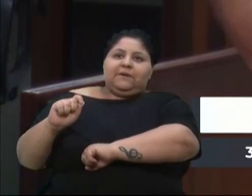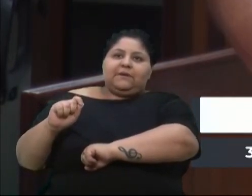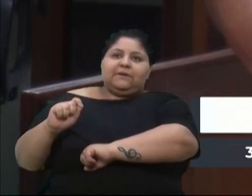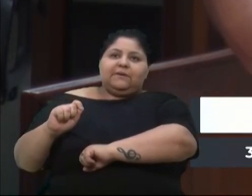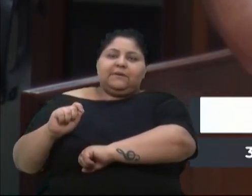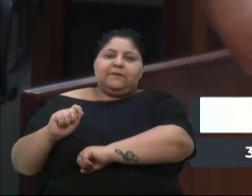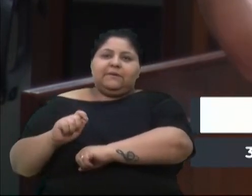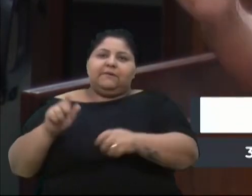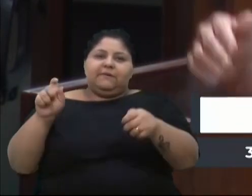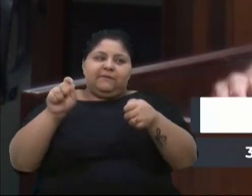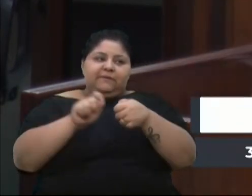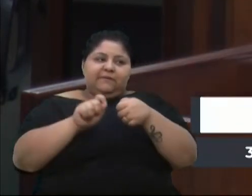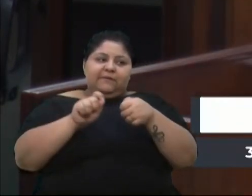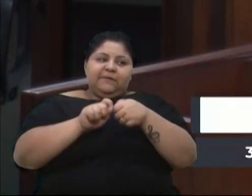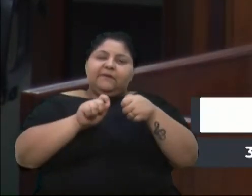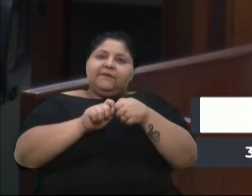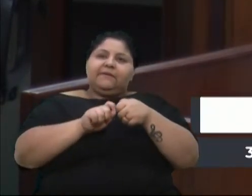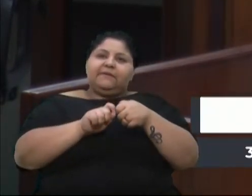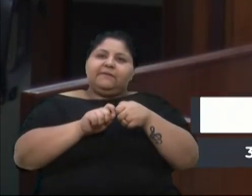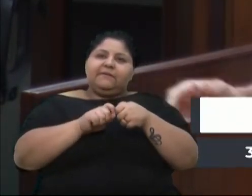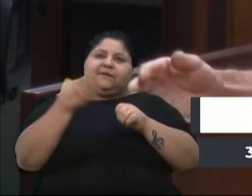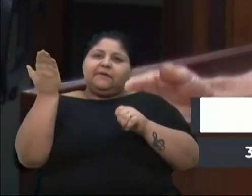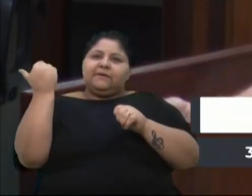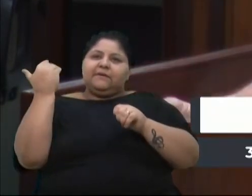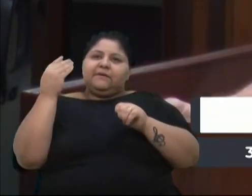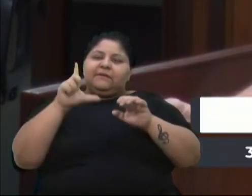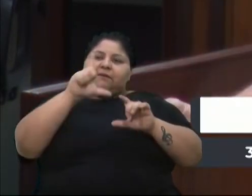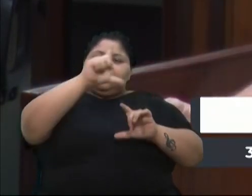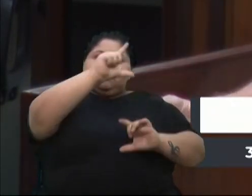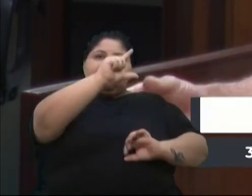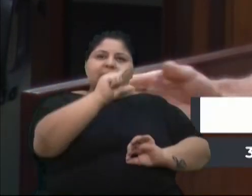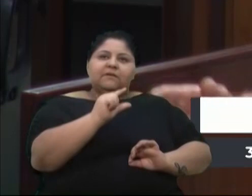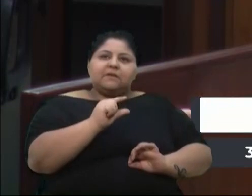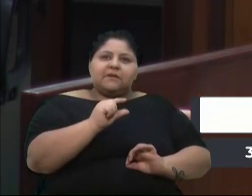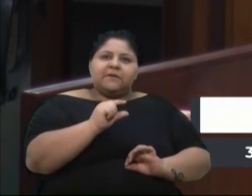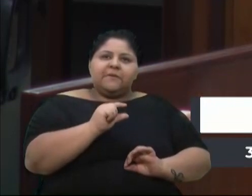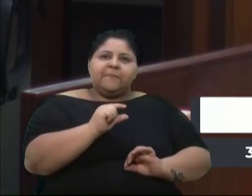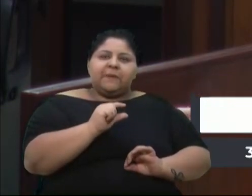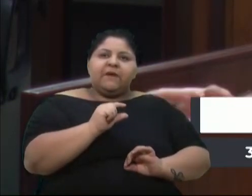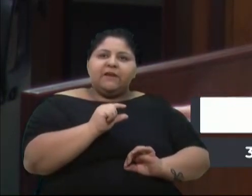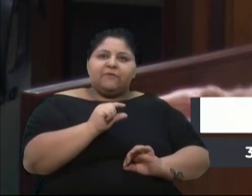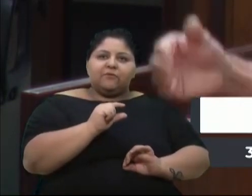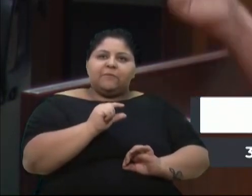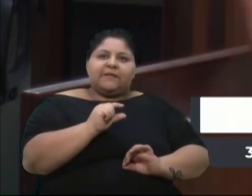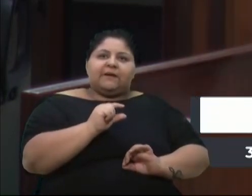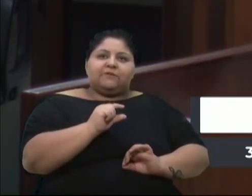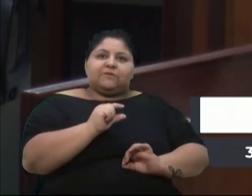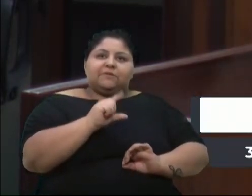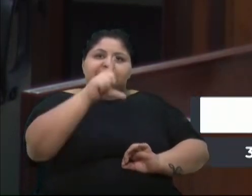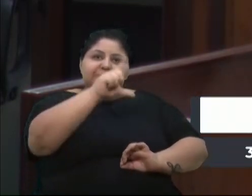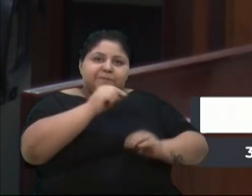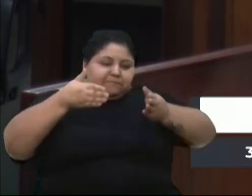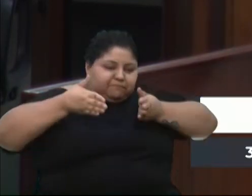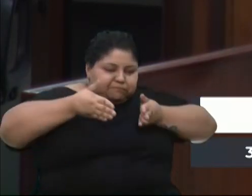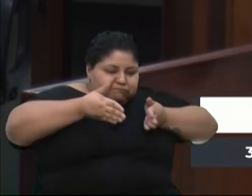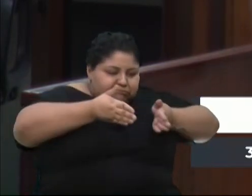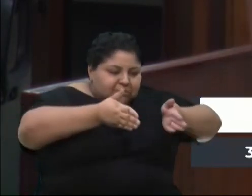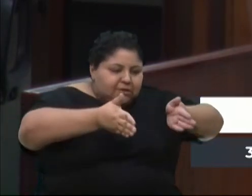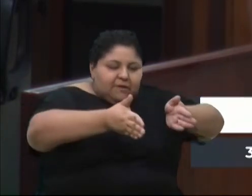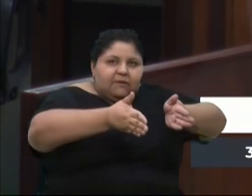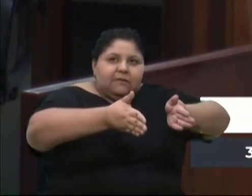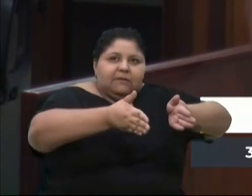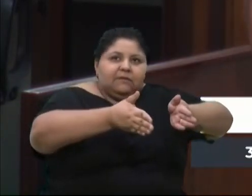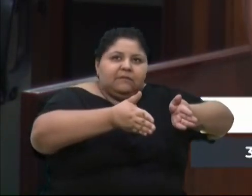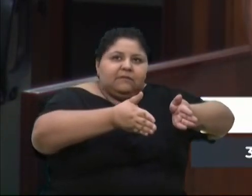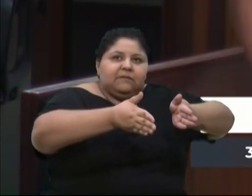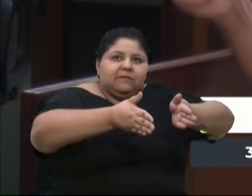contenção daquele valão, tirando onde aquele valo que que passa aqui no bairro Planalto, melhor dizendo, aqui